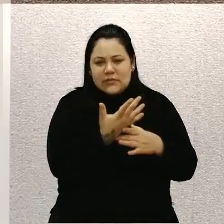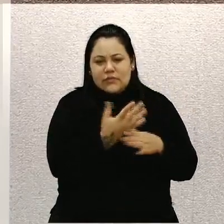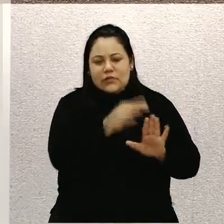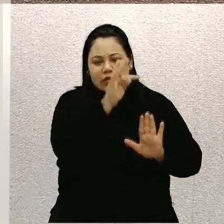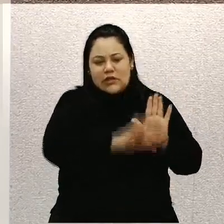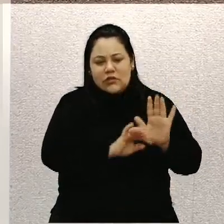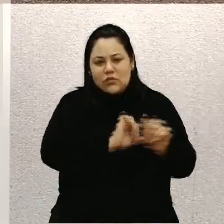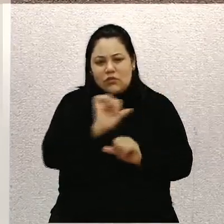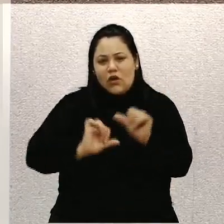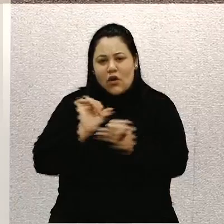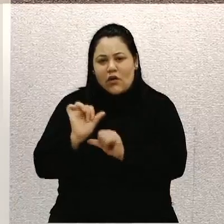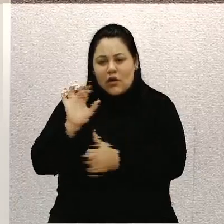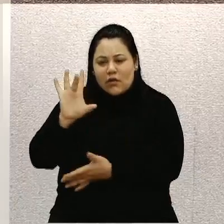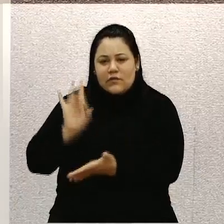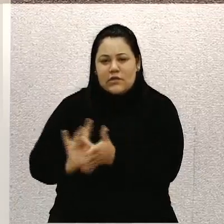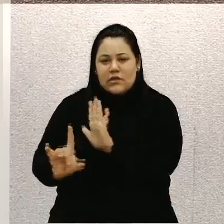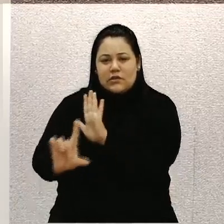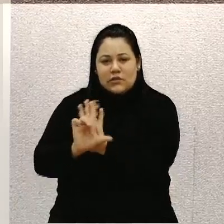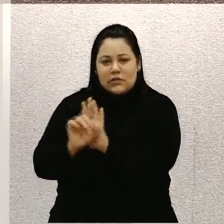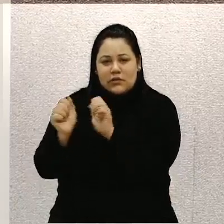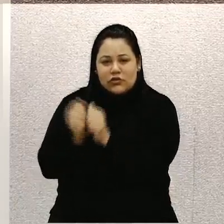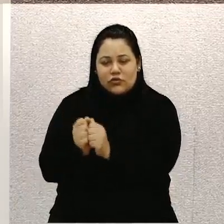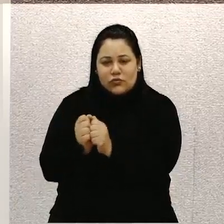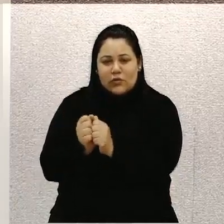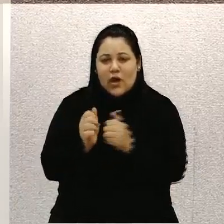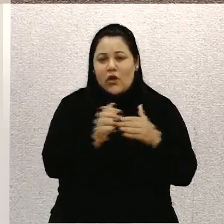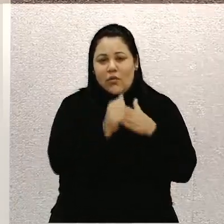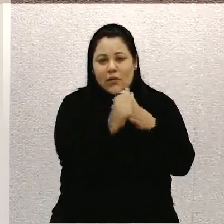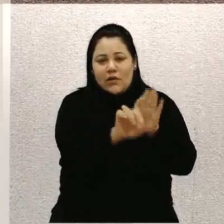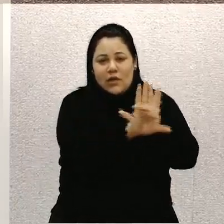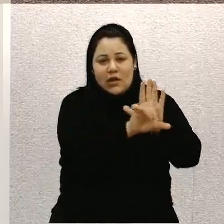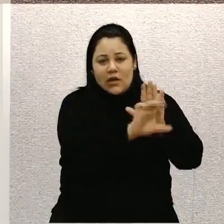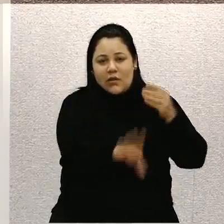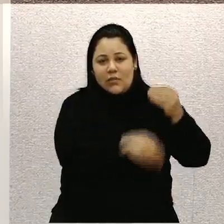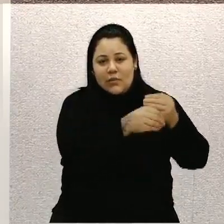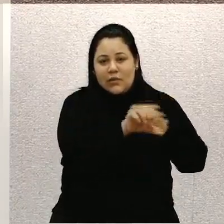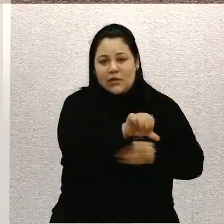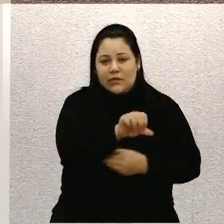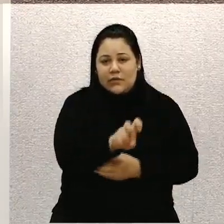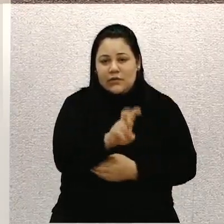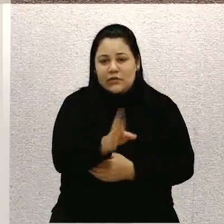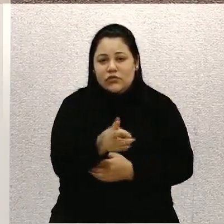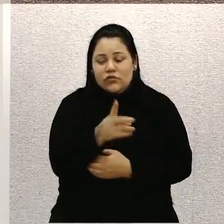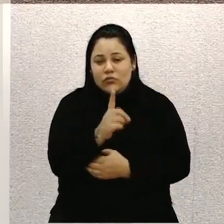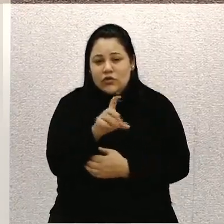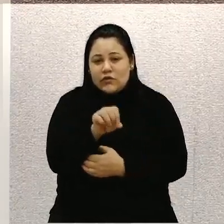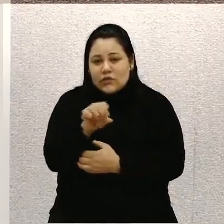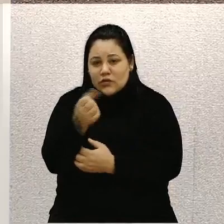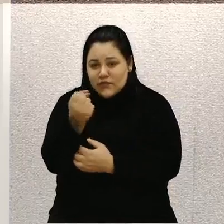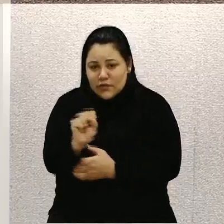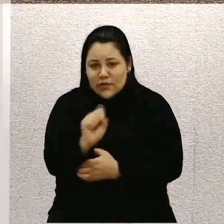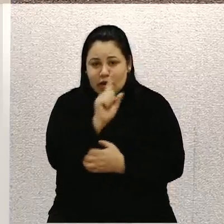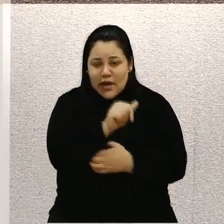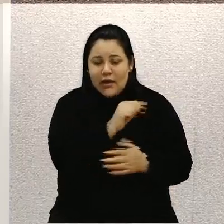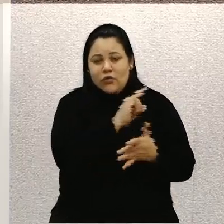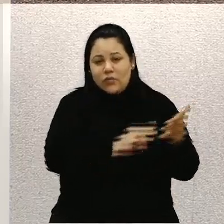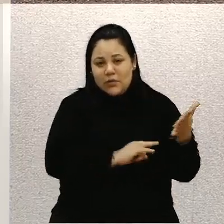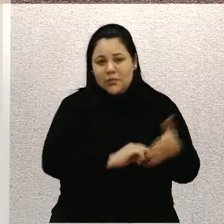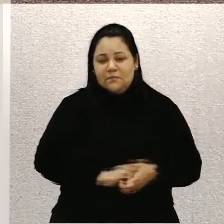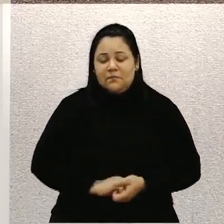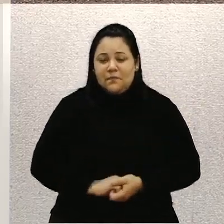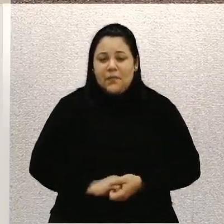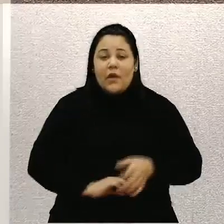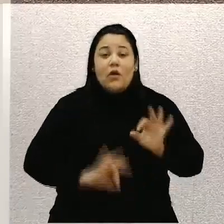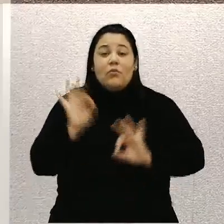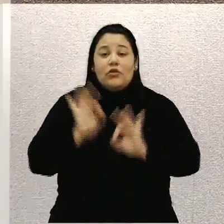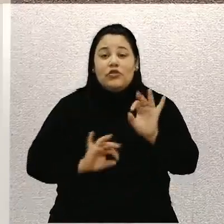alteração e consolidação das leis, nos termos da Lei Complementar 95 de 1998. É o relatório. O projeto de